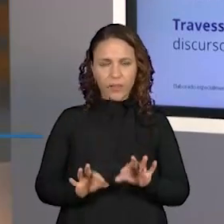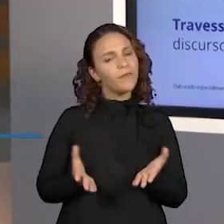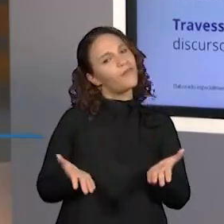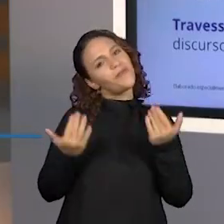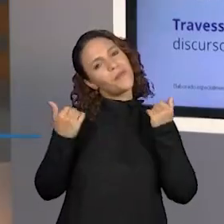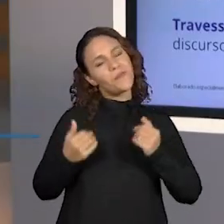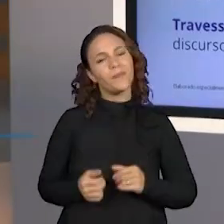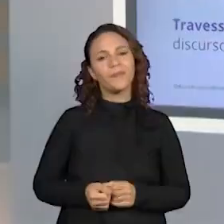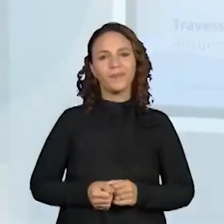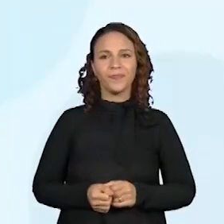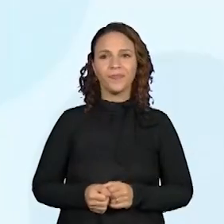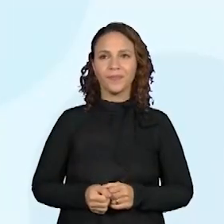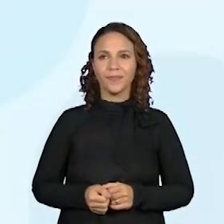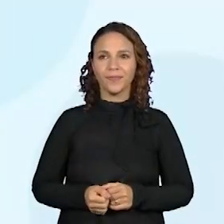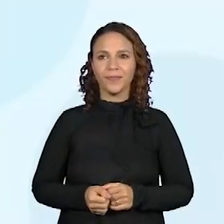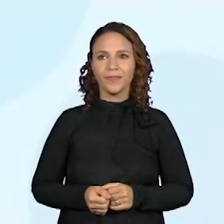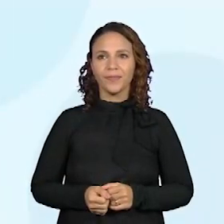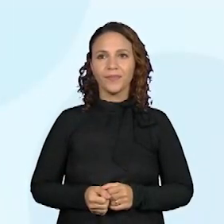com a gente.